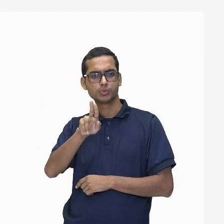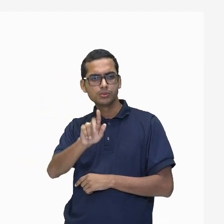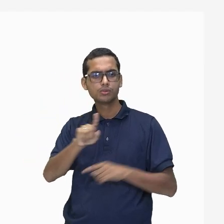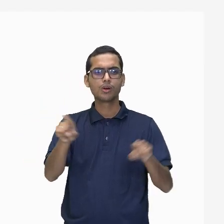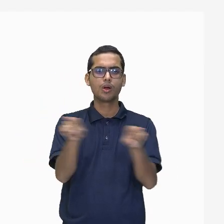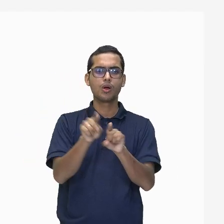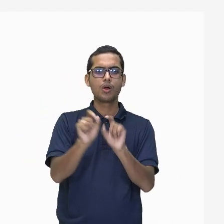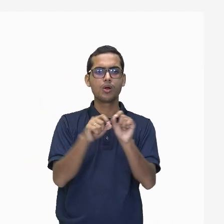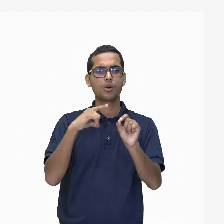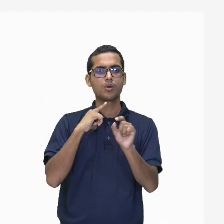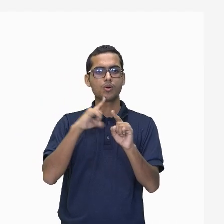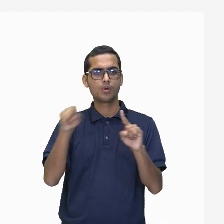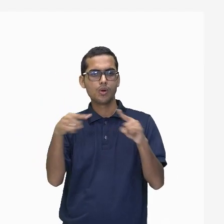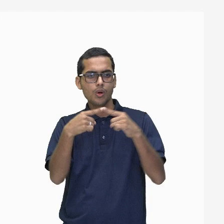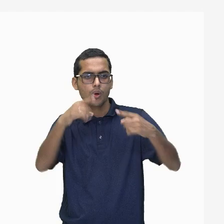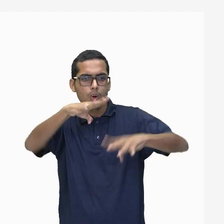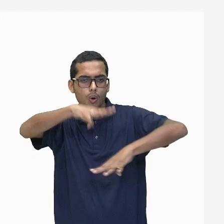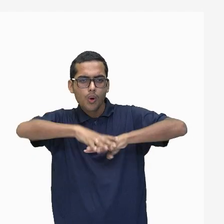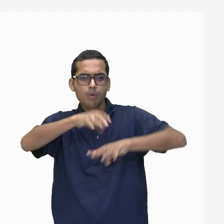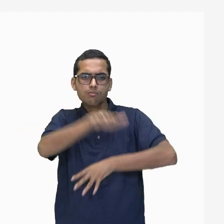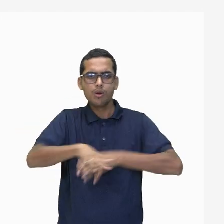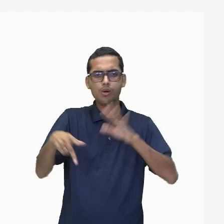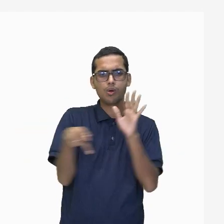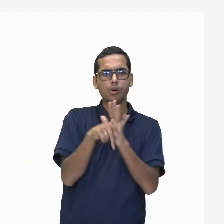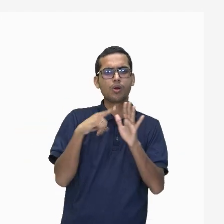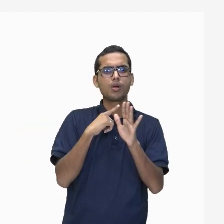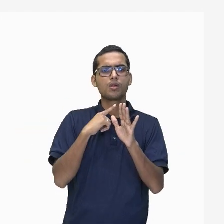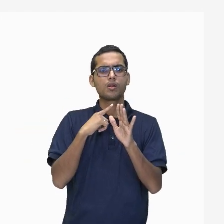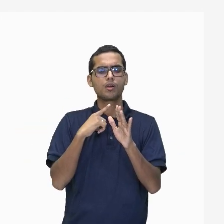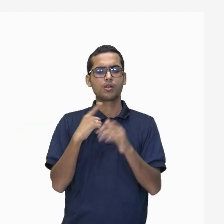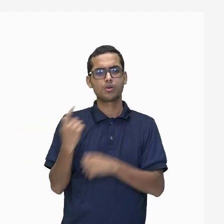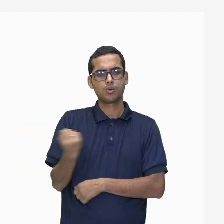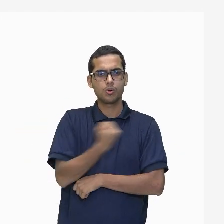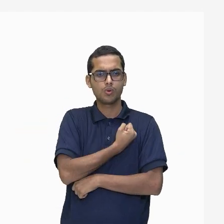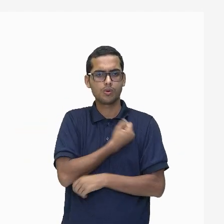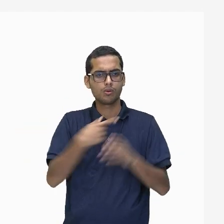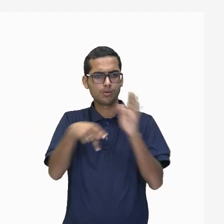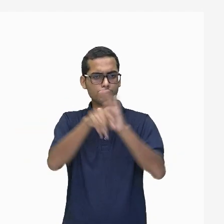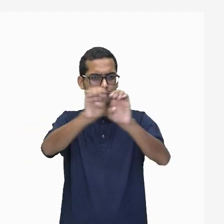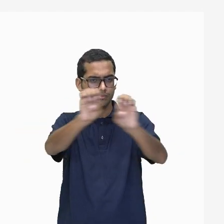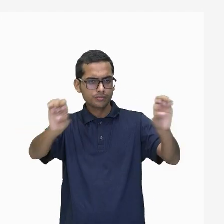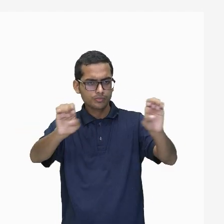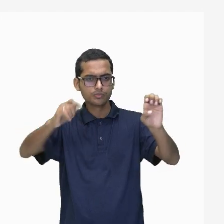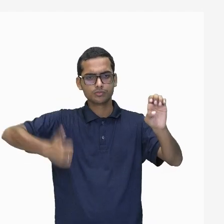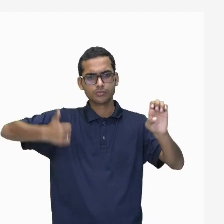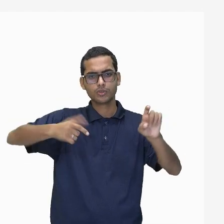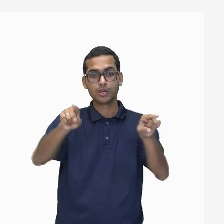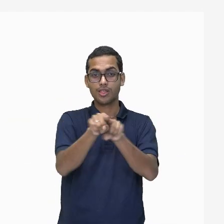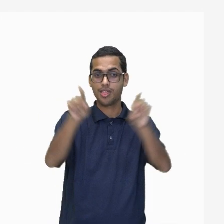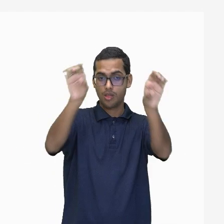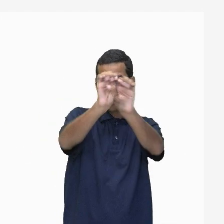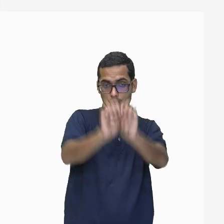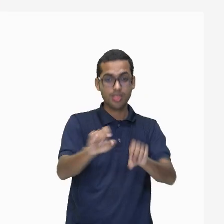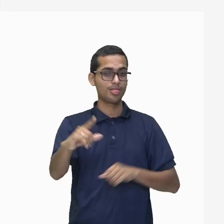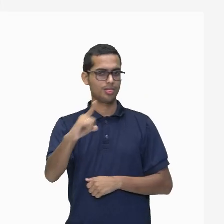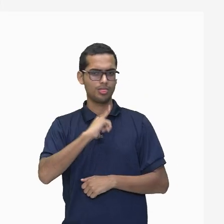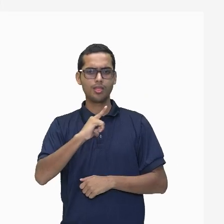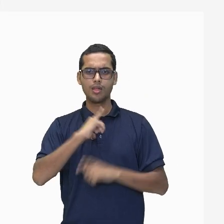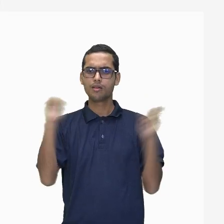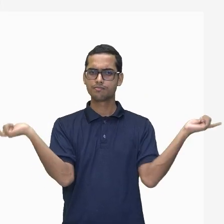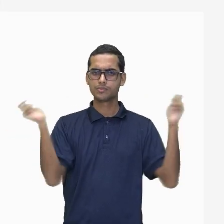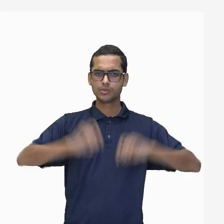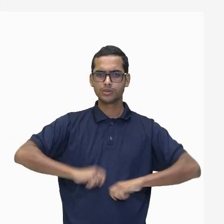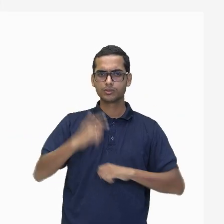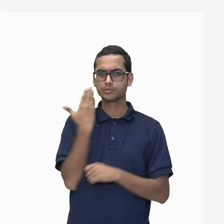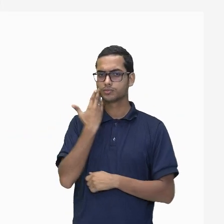uma correspondência matemática que relaciona as variáveis de uma equação. E aí ela tem uma estrutura. Qual é a